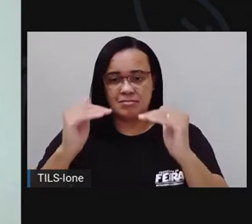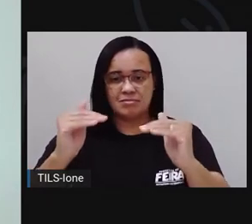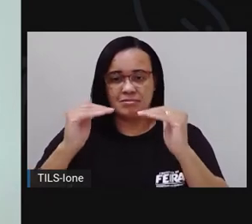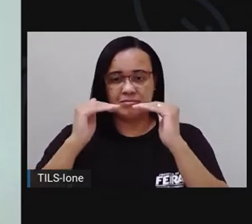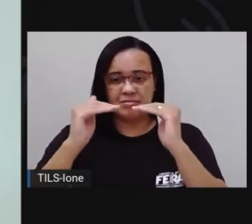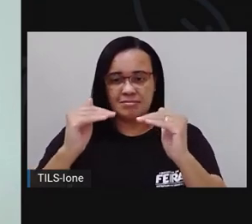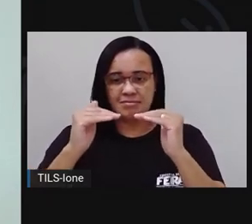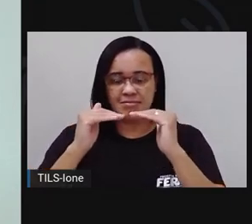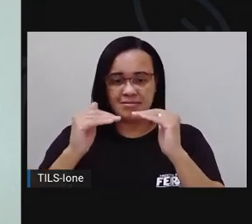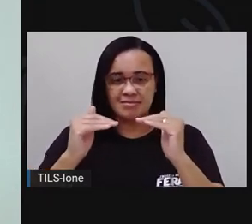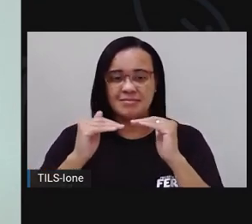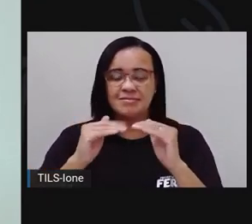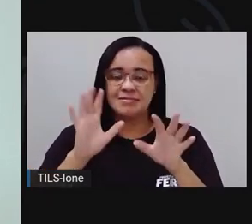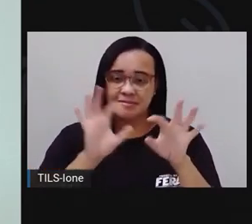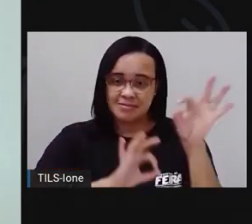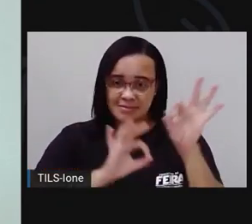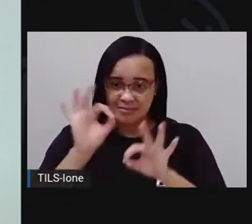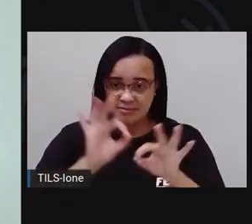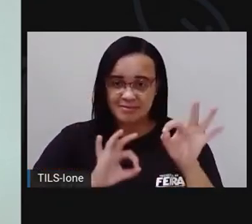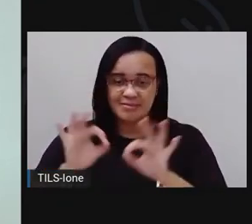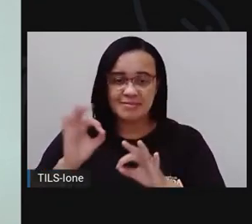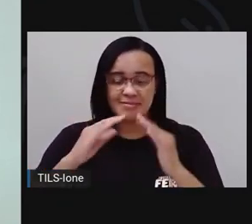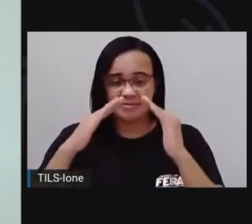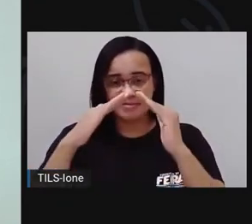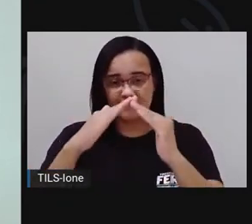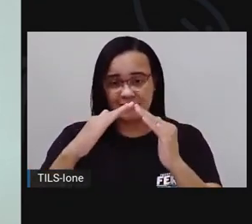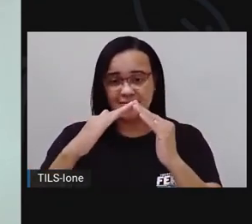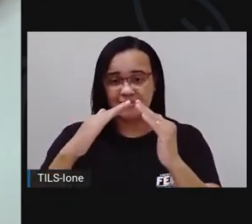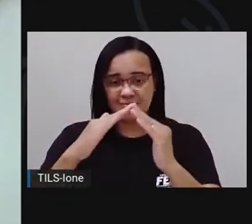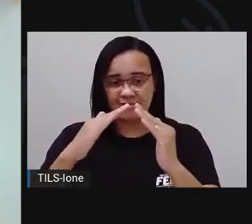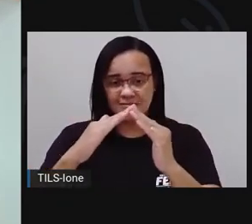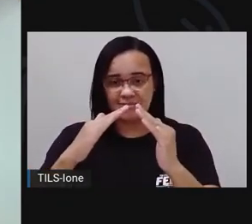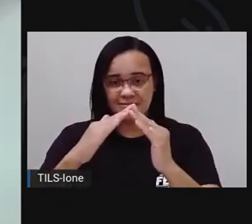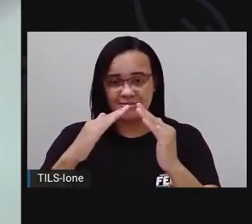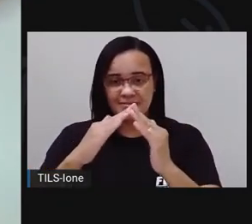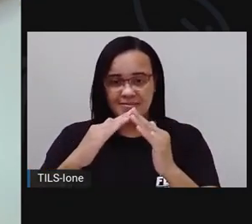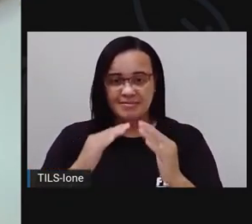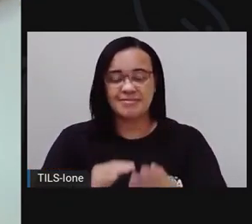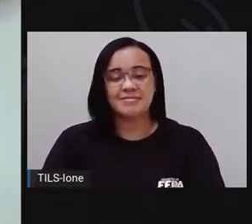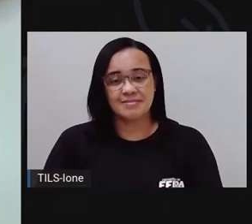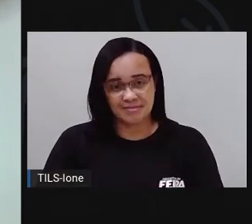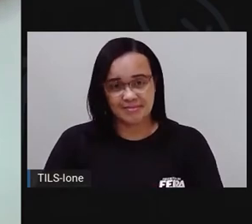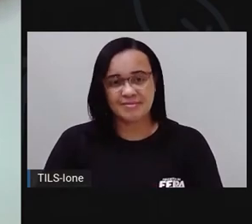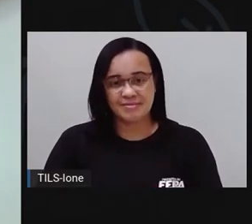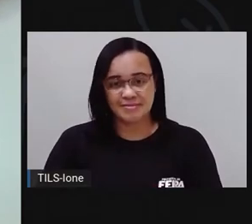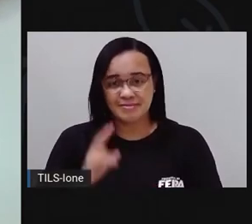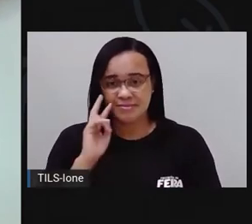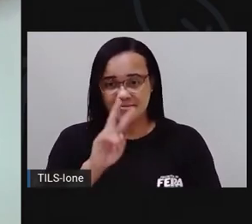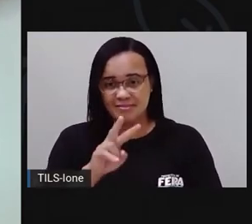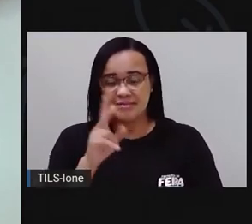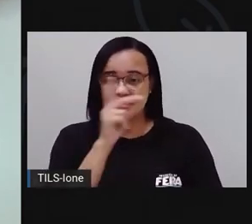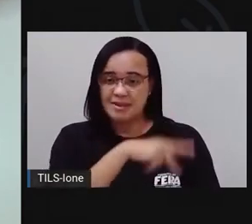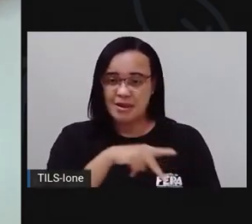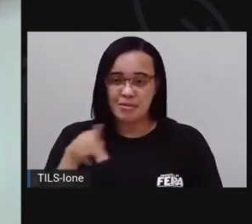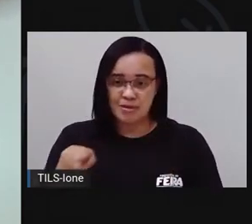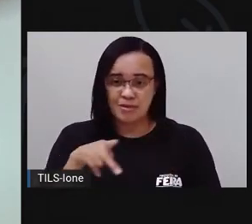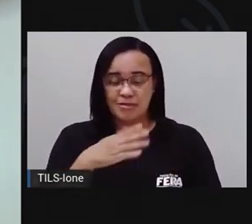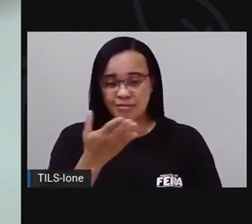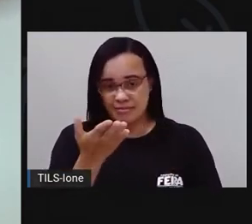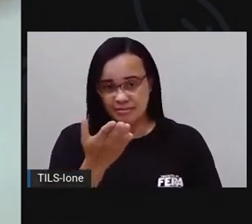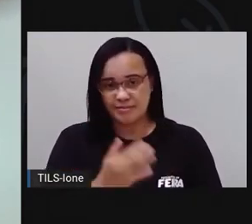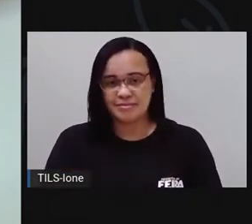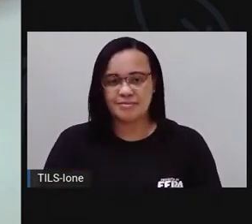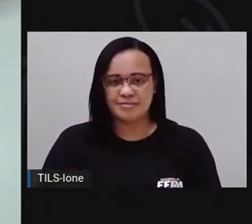ó, e vai montando o seu telhadinho. A Pró fez assim o dela, ó, um em cima do outro.